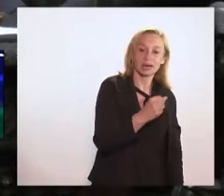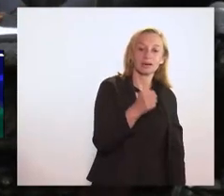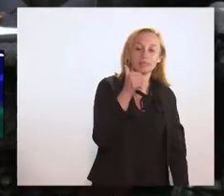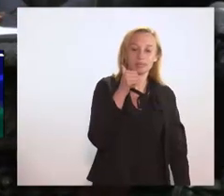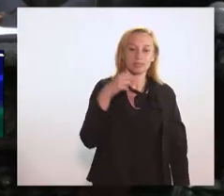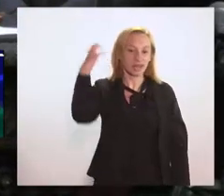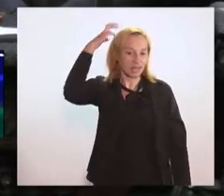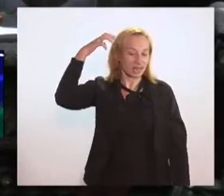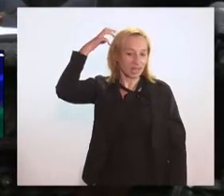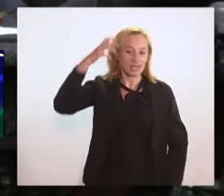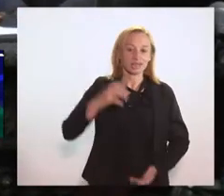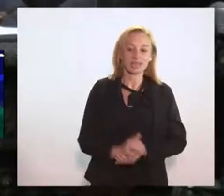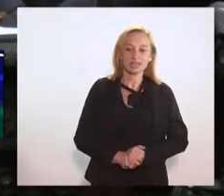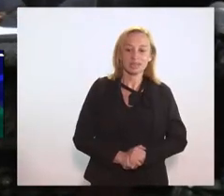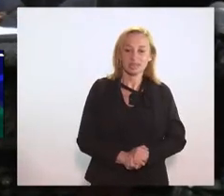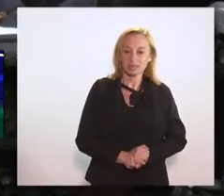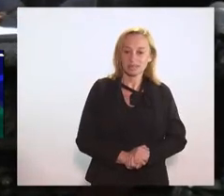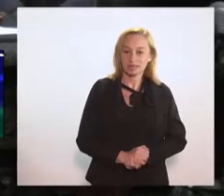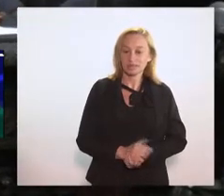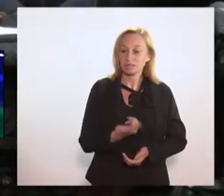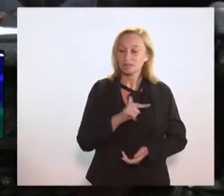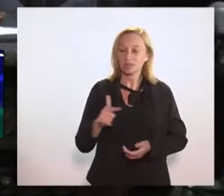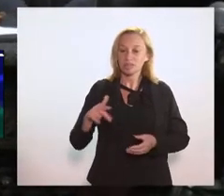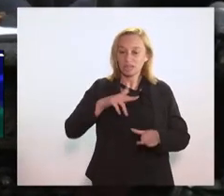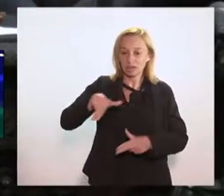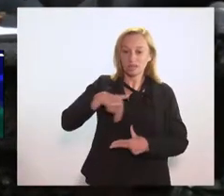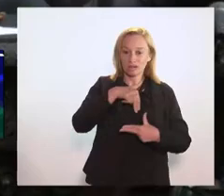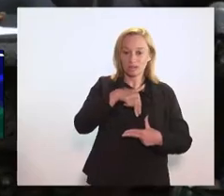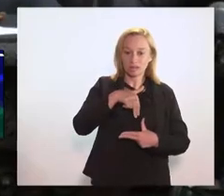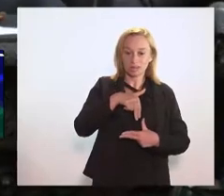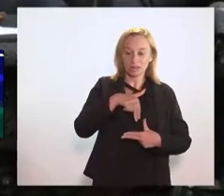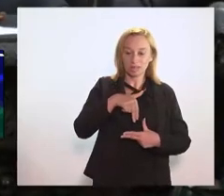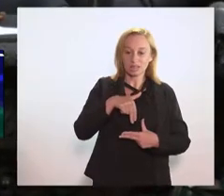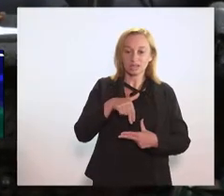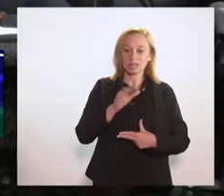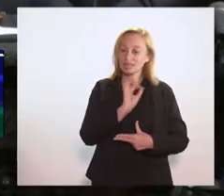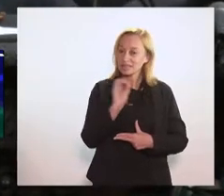Franco? Sendo assim, não havendo mais oradores